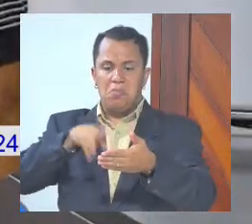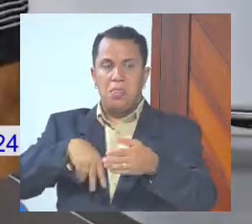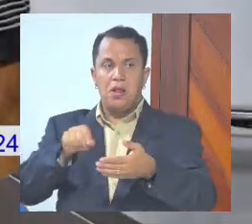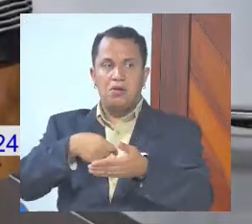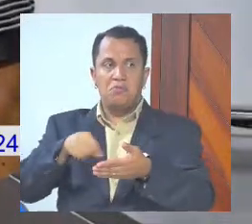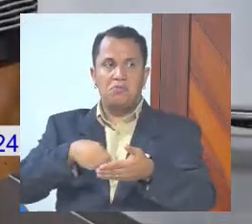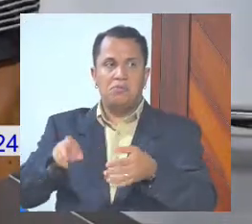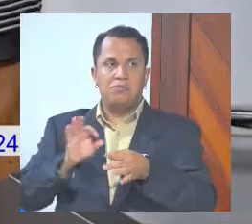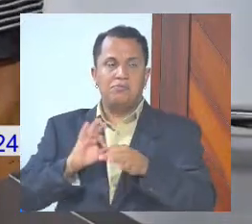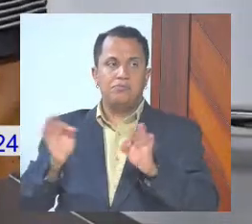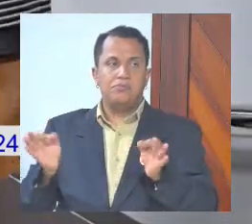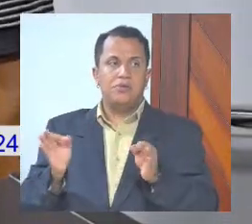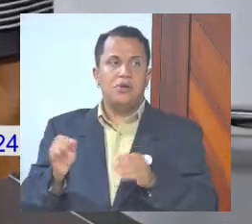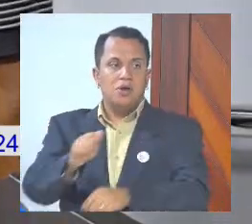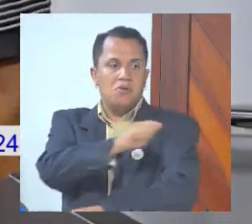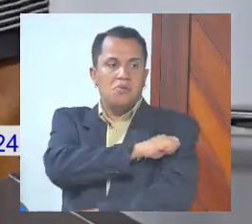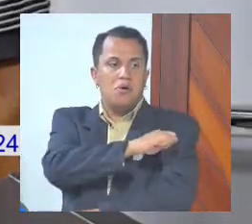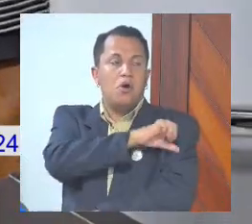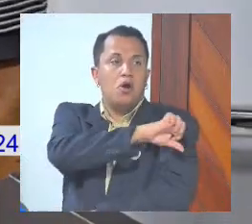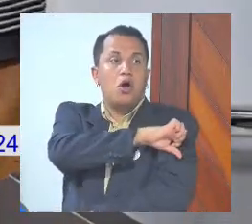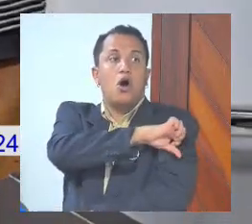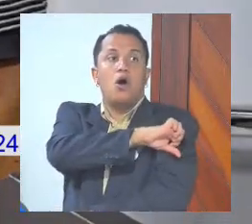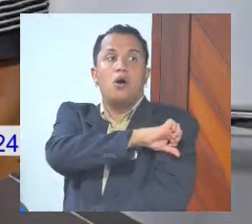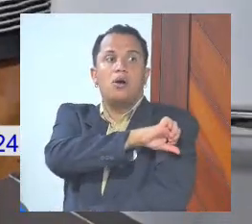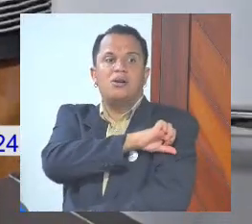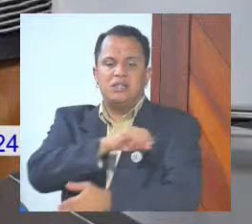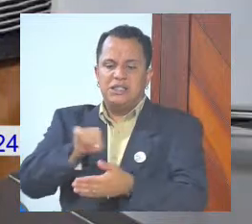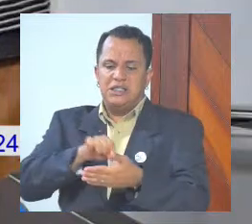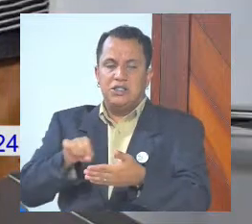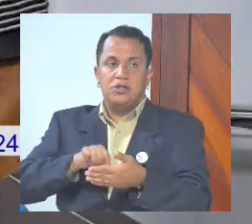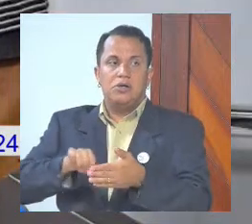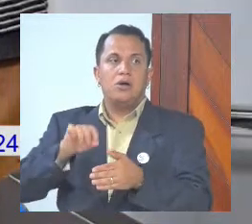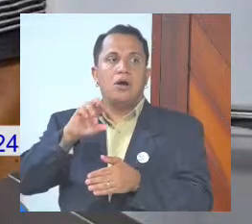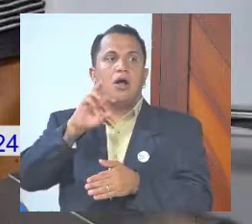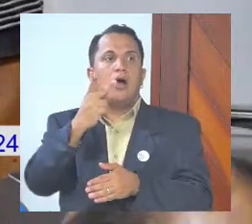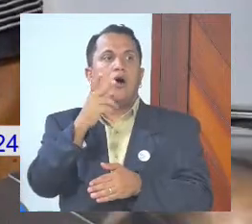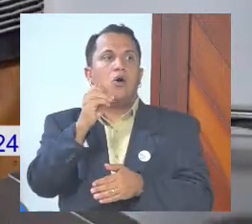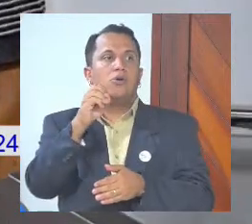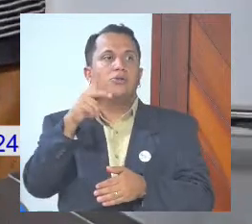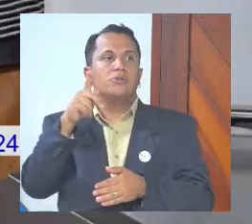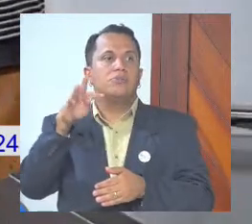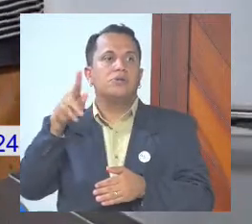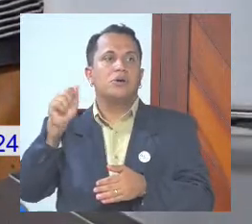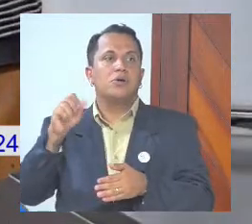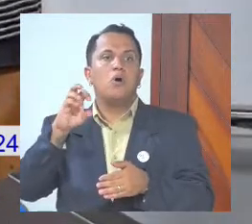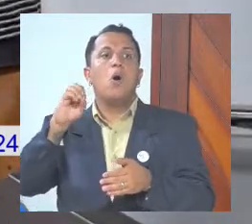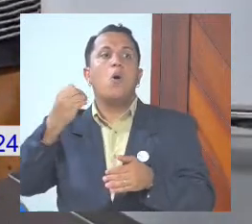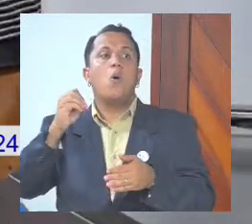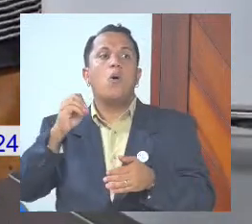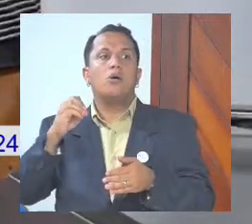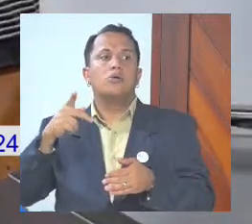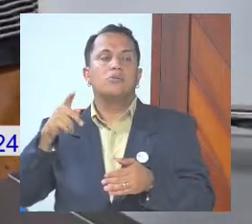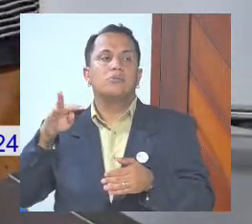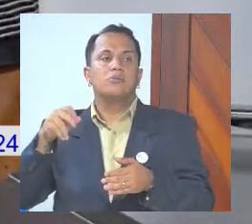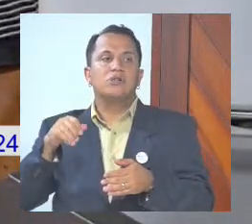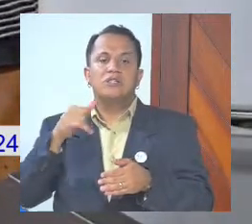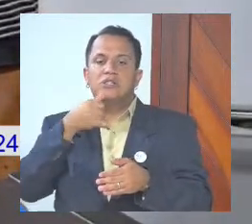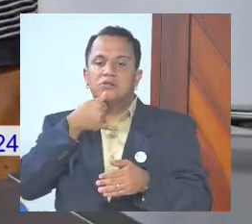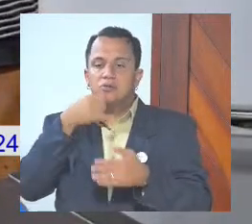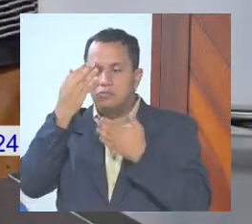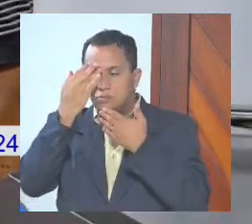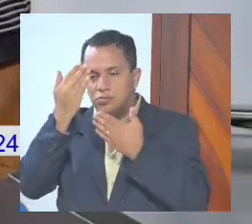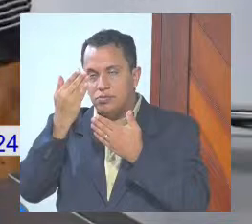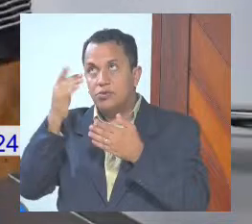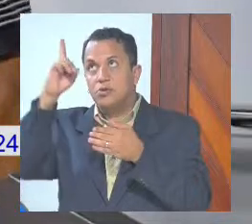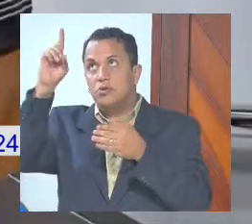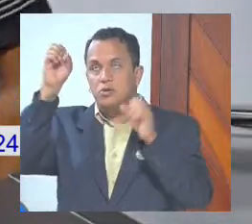nem escrever. Aluno de nono ano escrevendo hospital com O. É muito lamentável. Muito